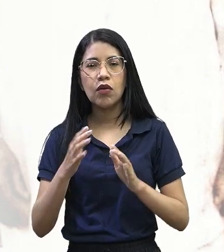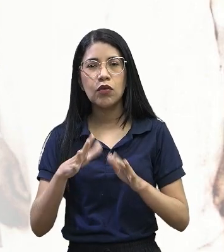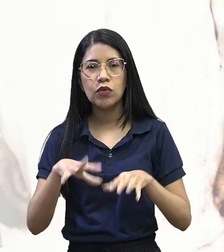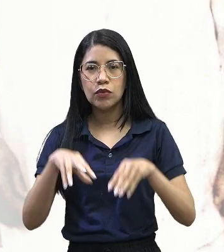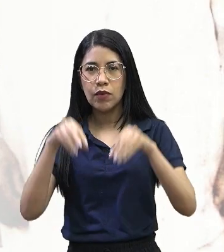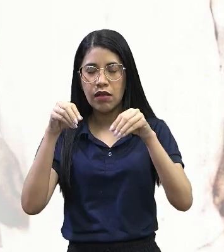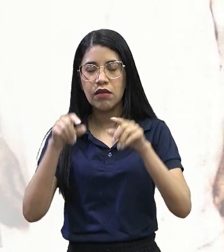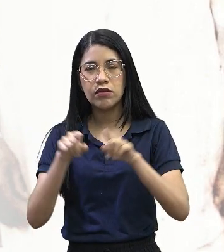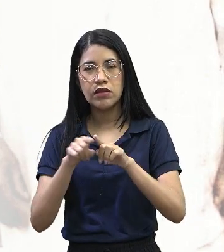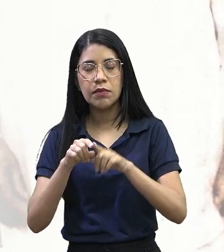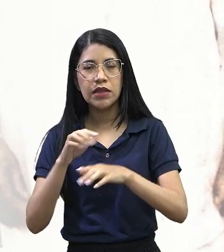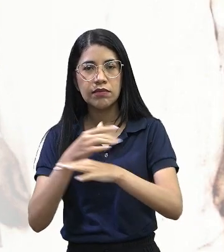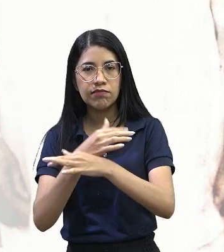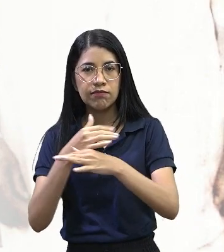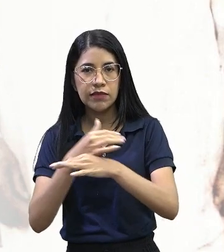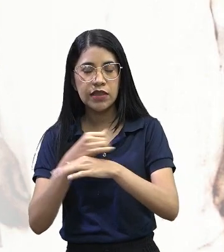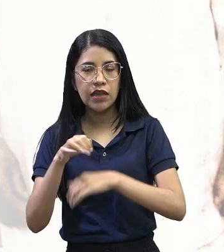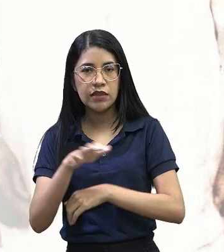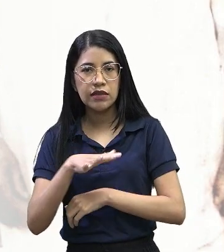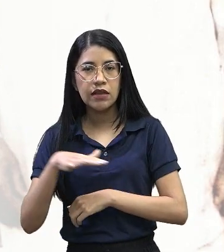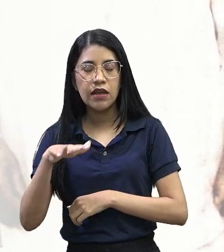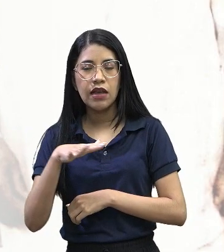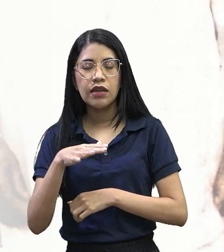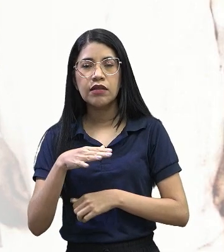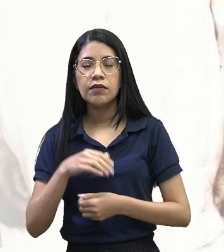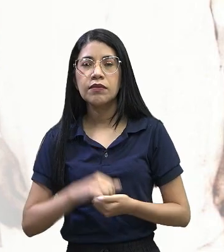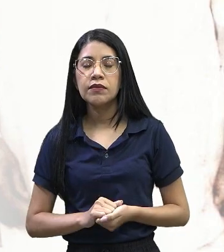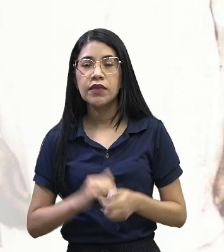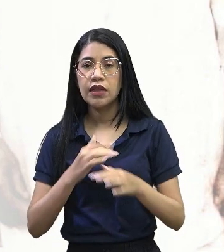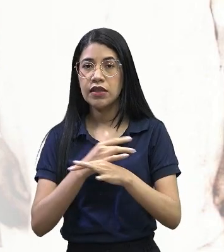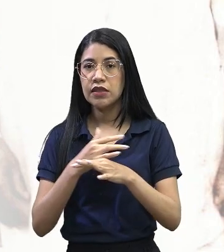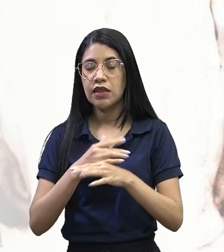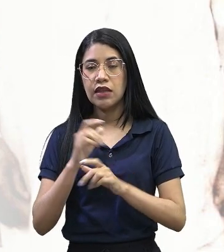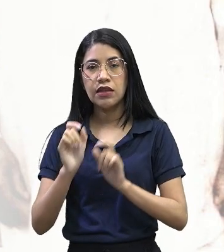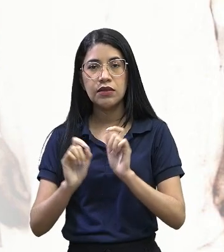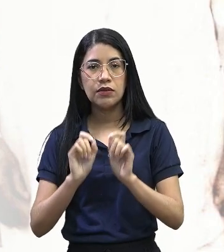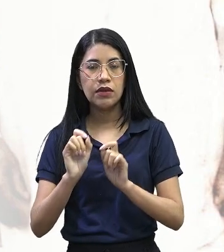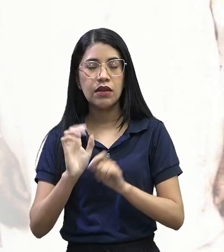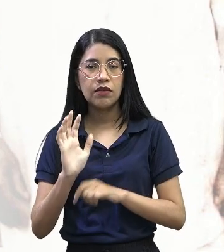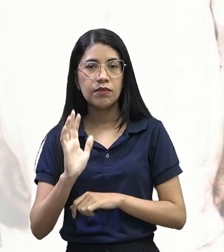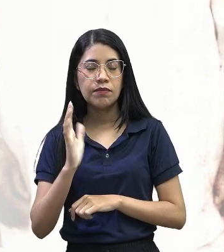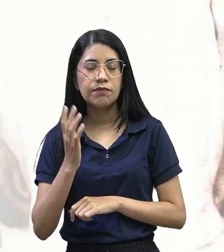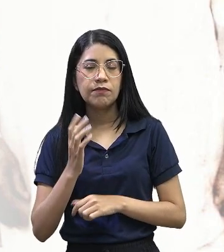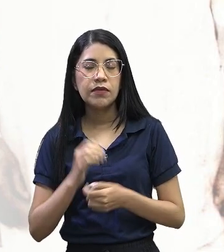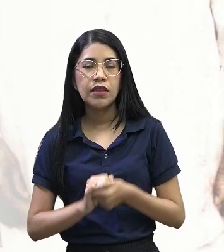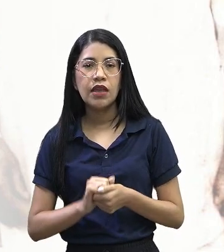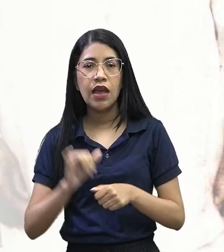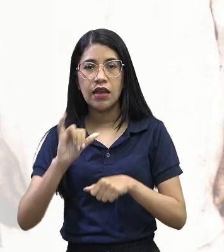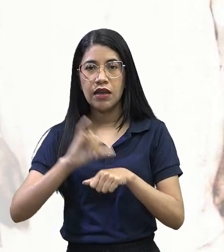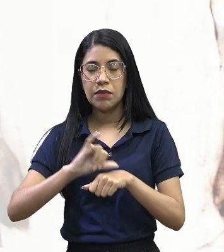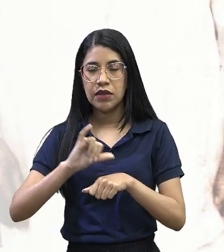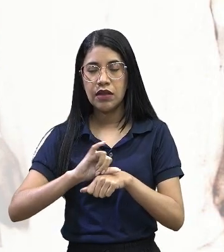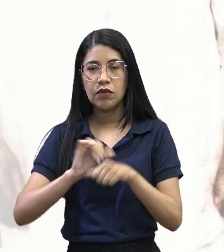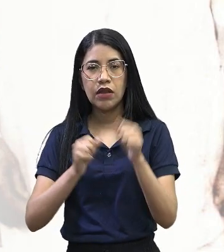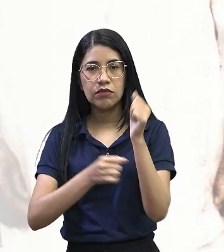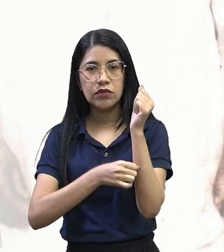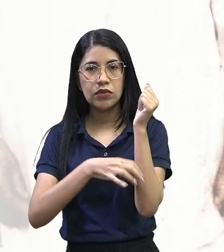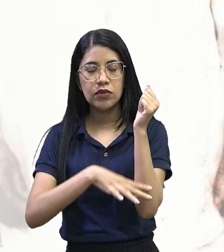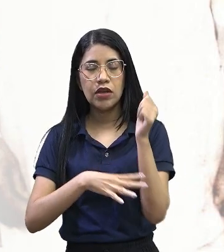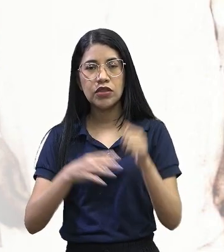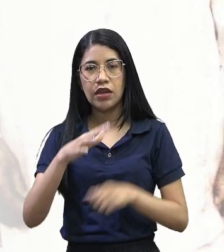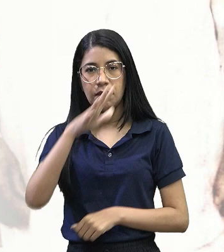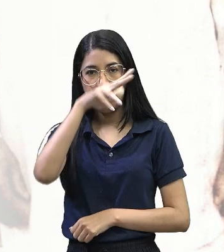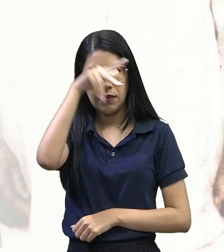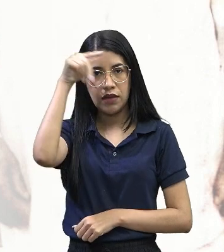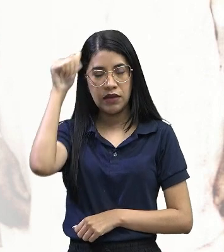das cidades. Cidades essas que são consideradas as capitais da borracha, que é a cidade de Manaus e